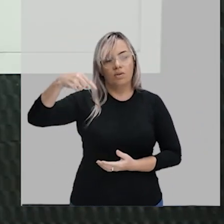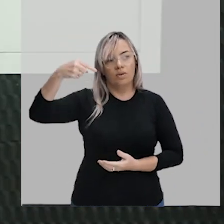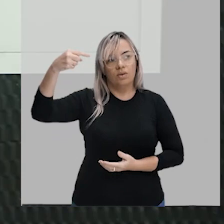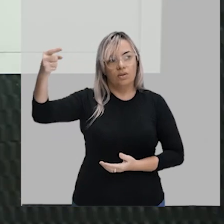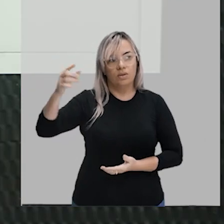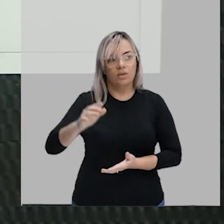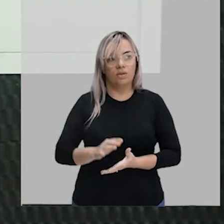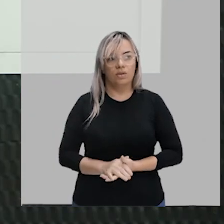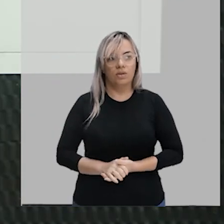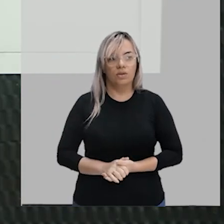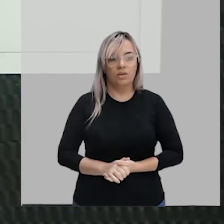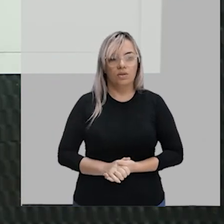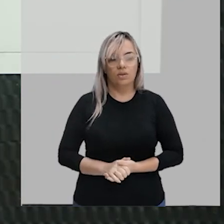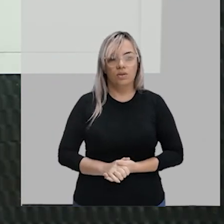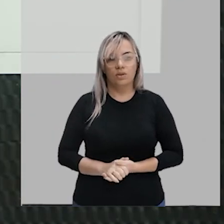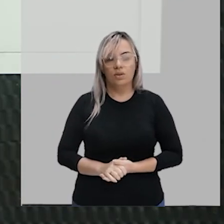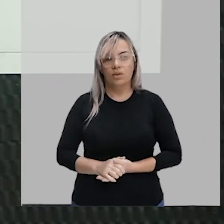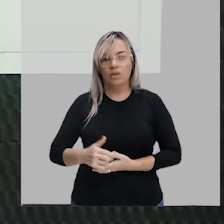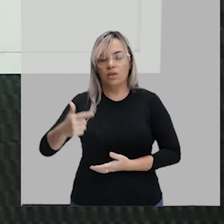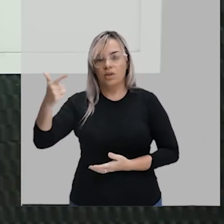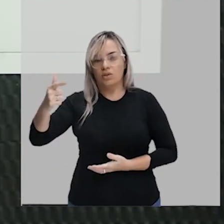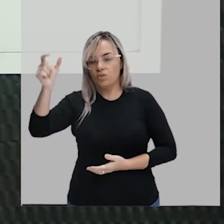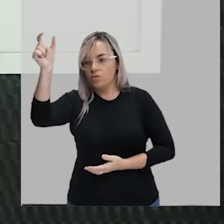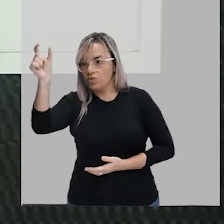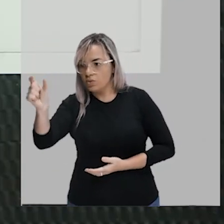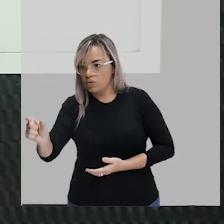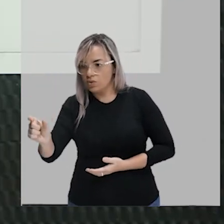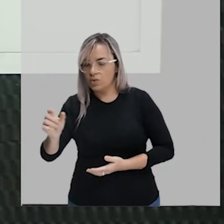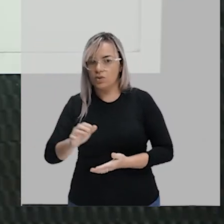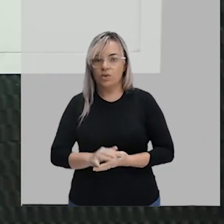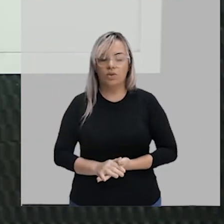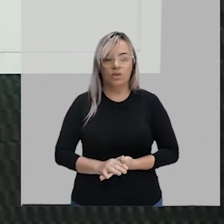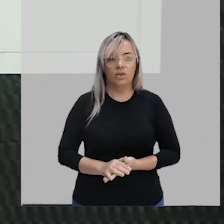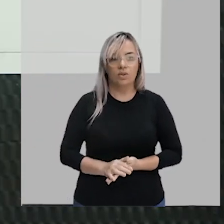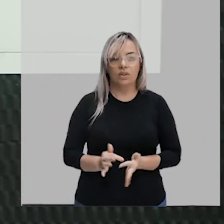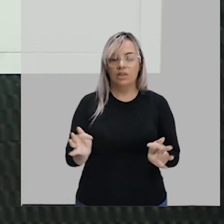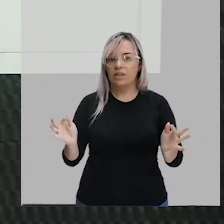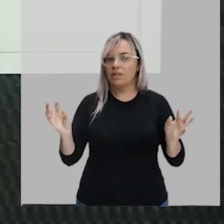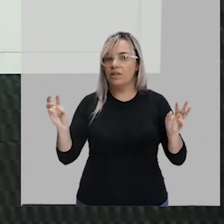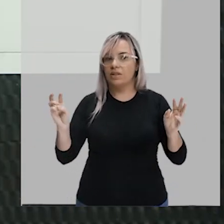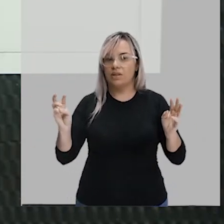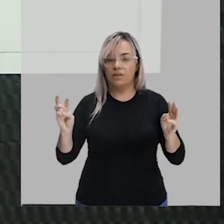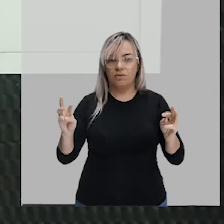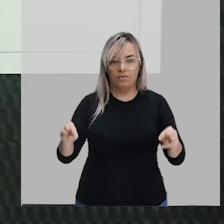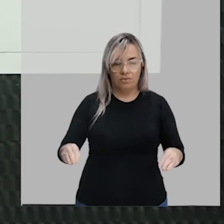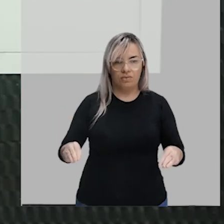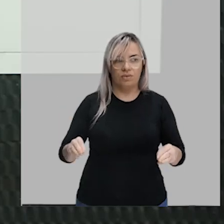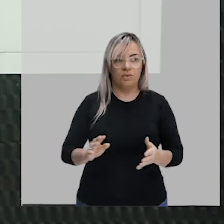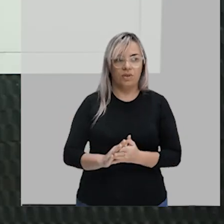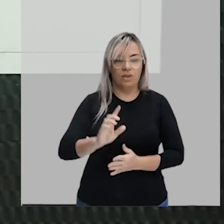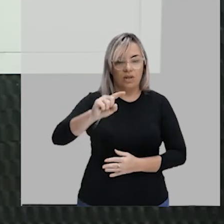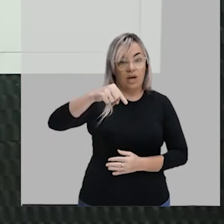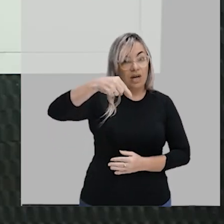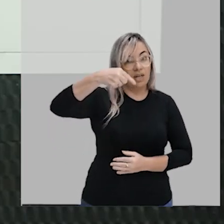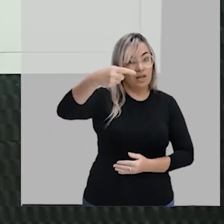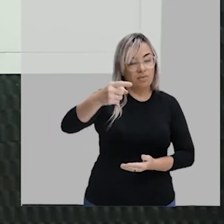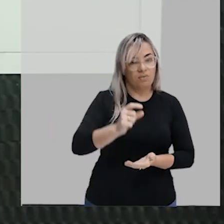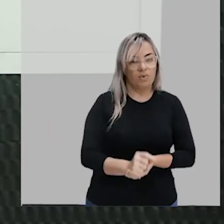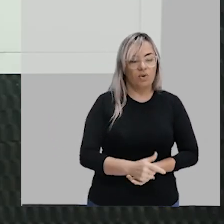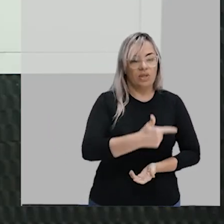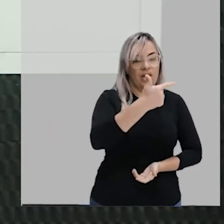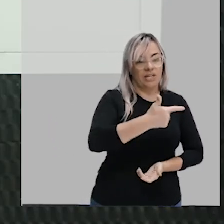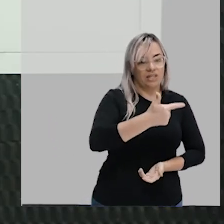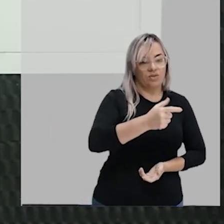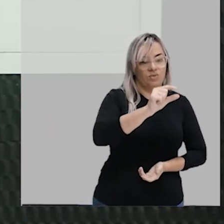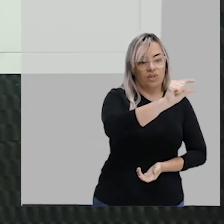você esgotar as colunas da matriz B, aí você passa para a segunda linha da